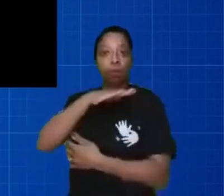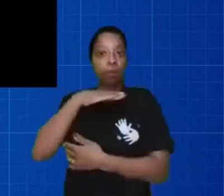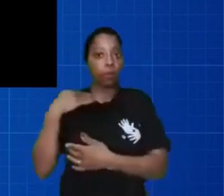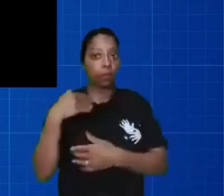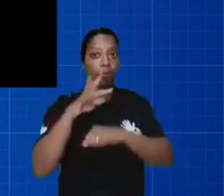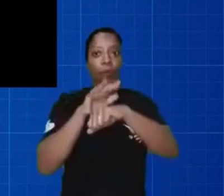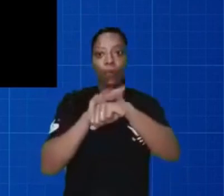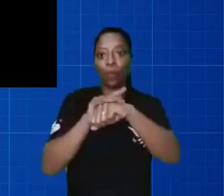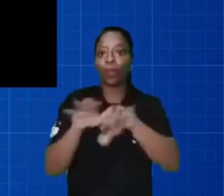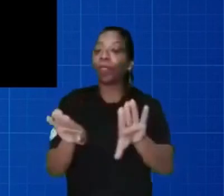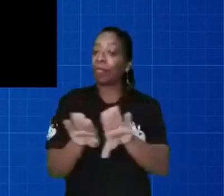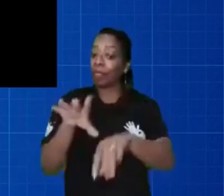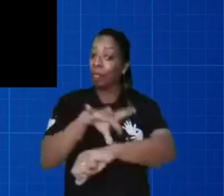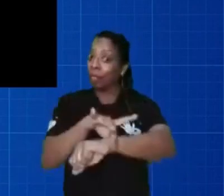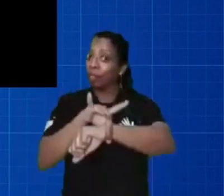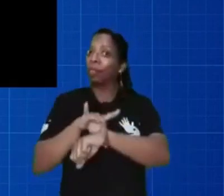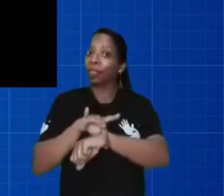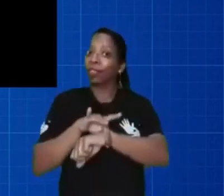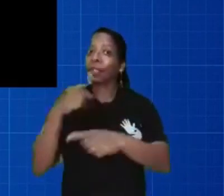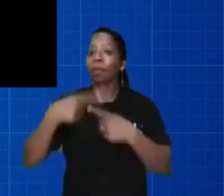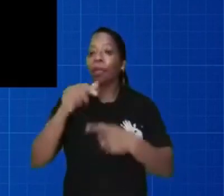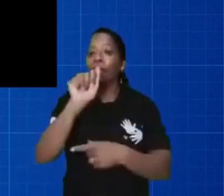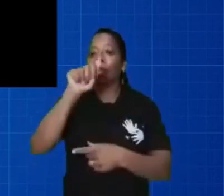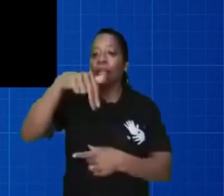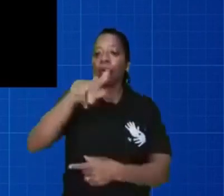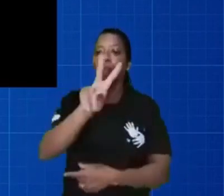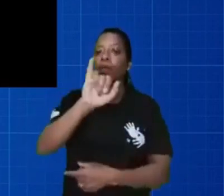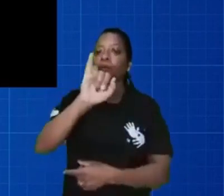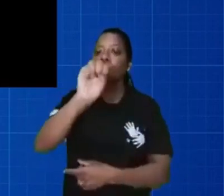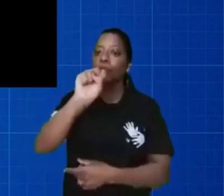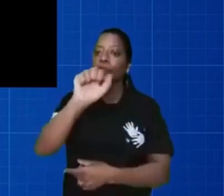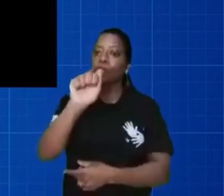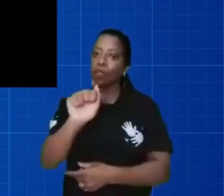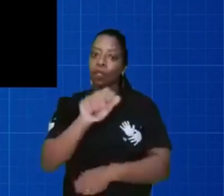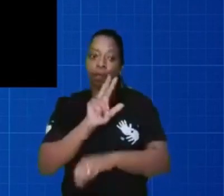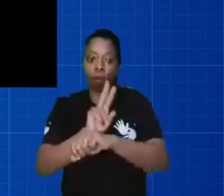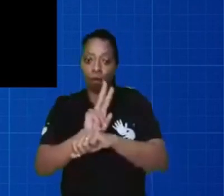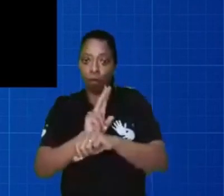forma segura e gratuita em todas as unidades de saúde do nosso município e também do Brasil.